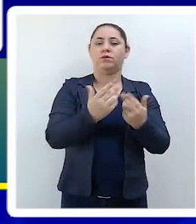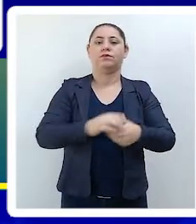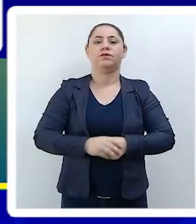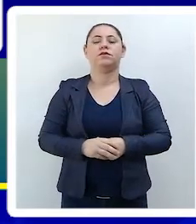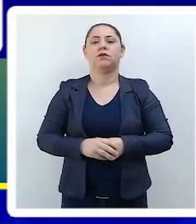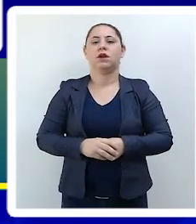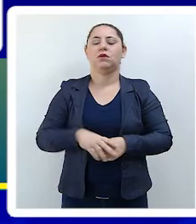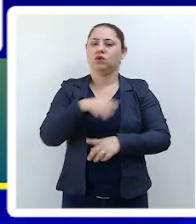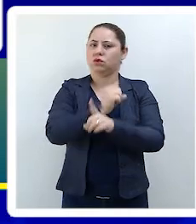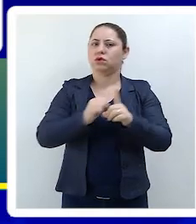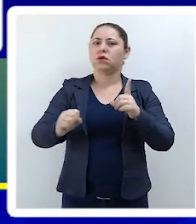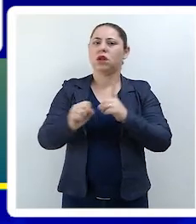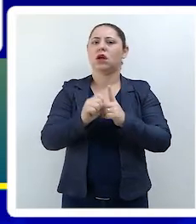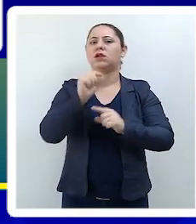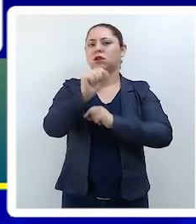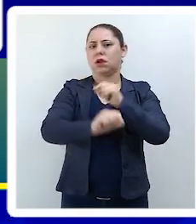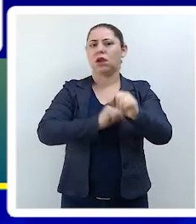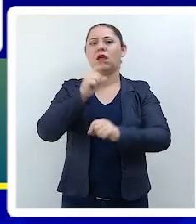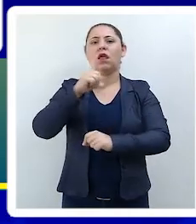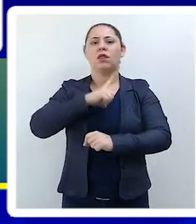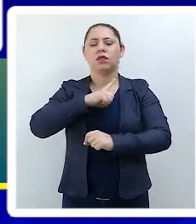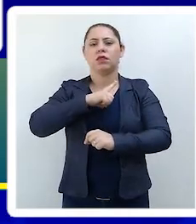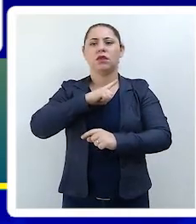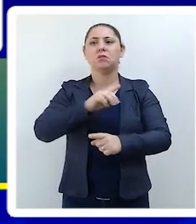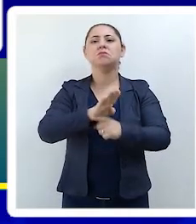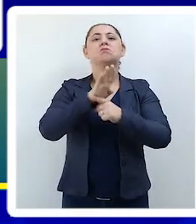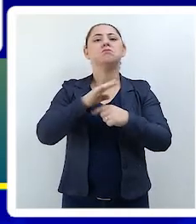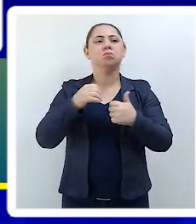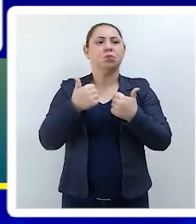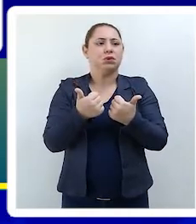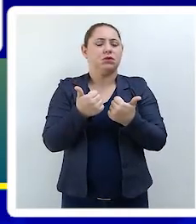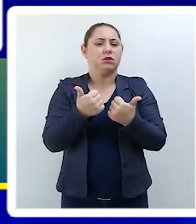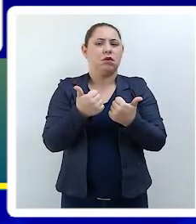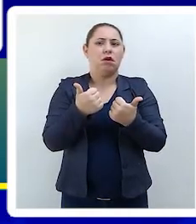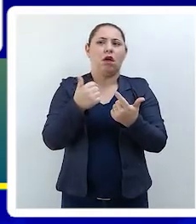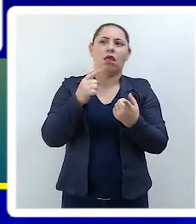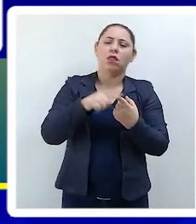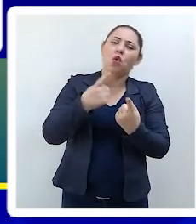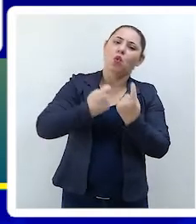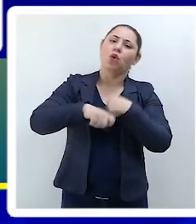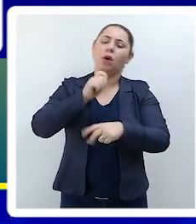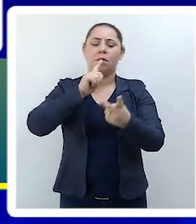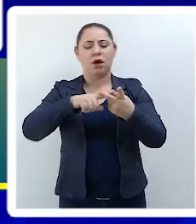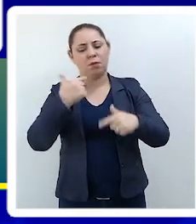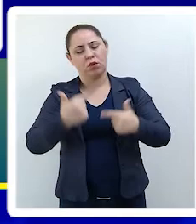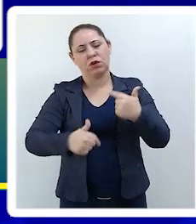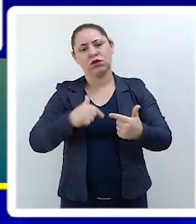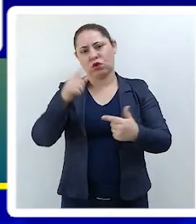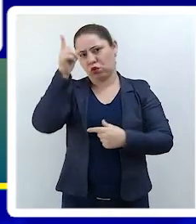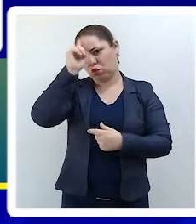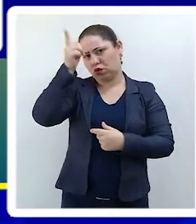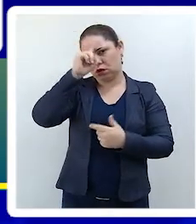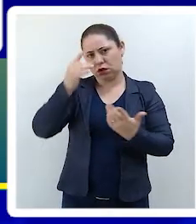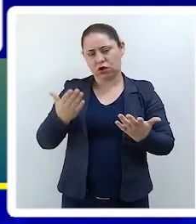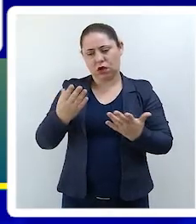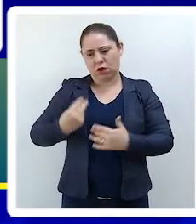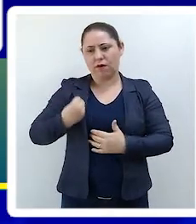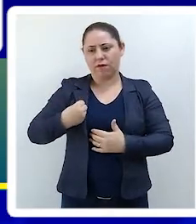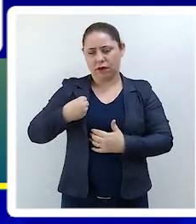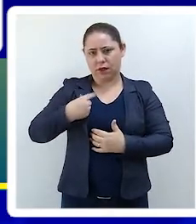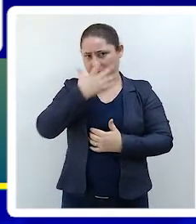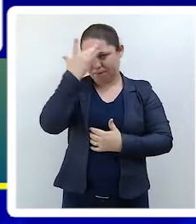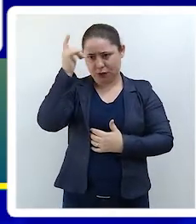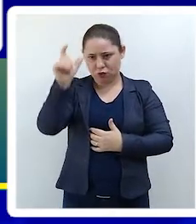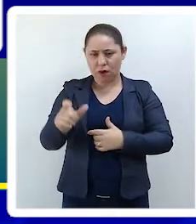numa sociedade em que a gente tenha frutos positivos, né, tanto na economia, na política, no dia a dia dessas pessoas,